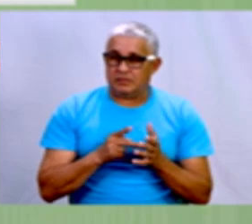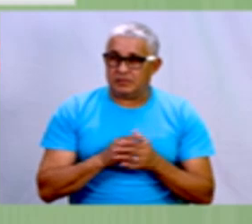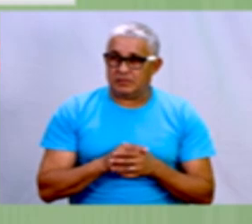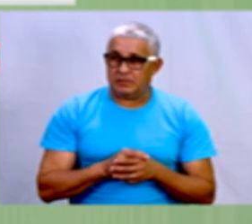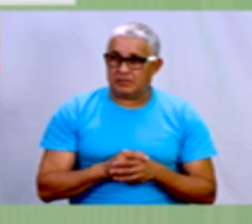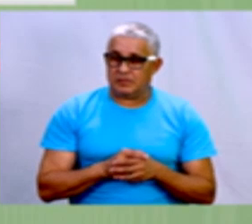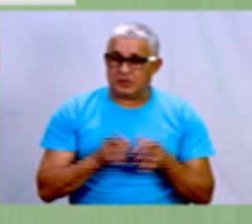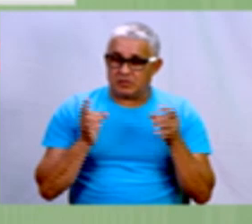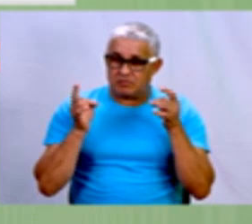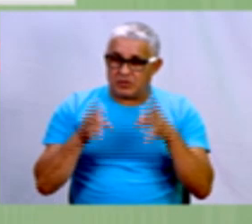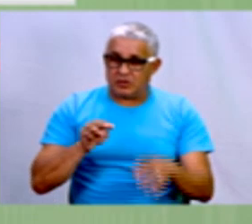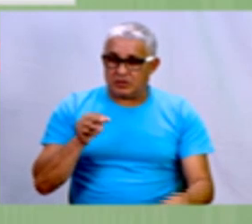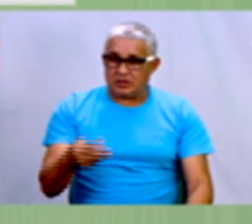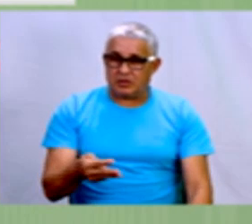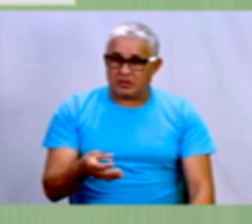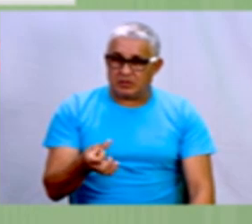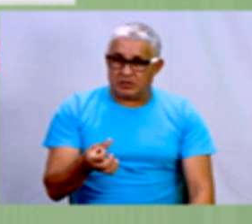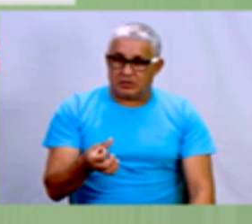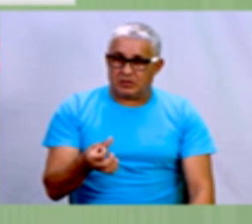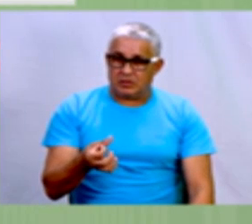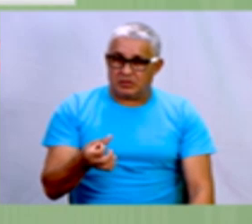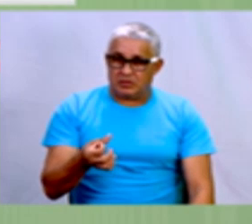para a gente é